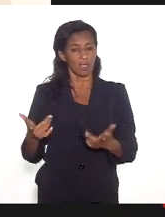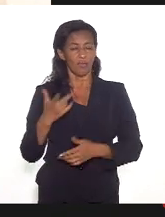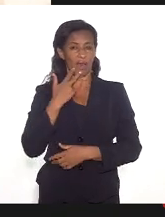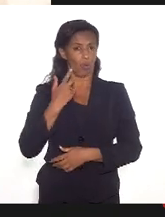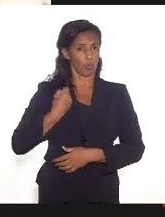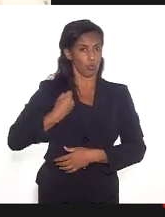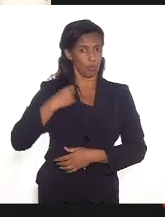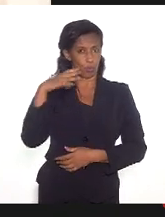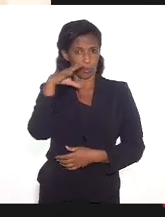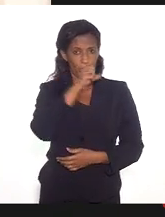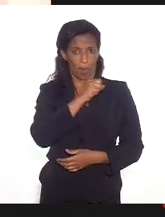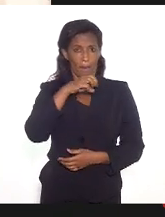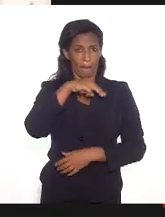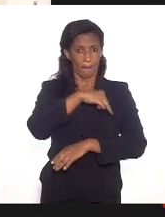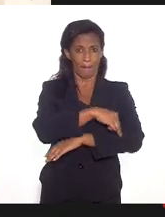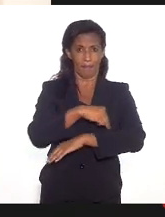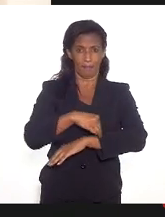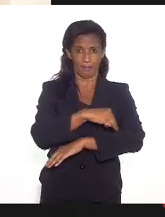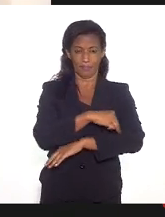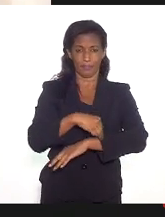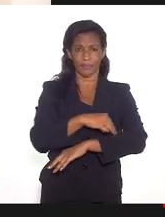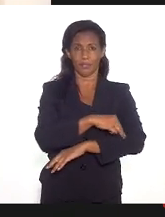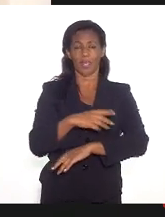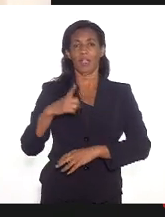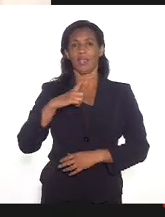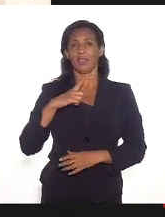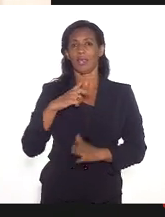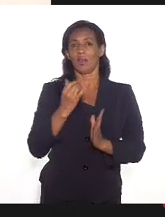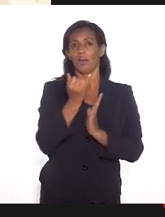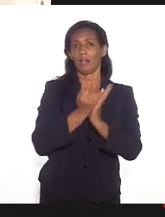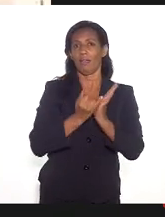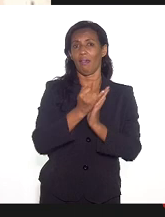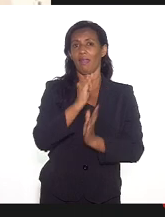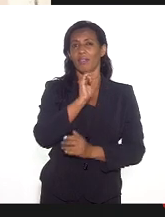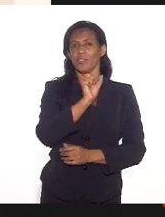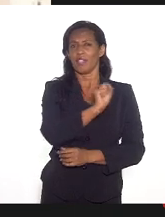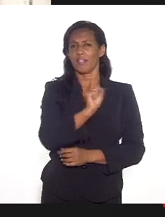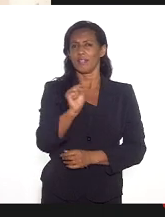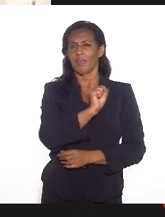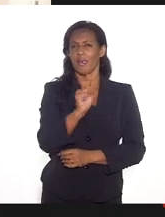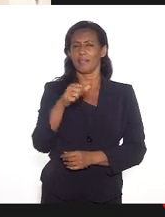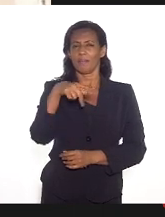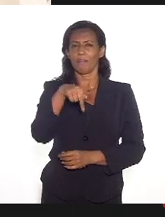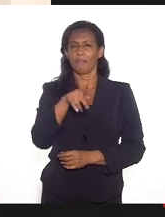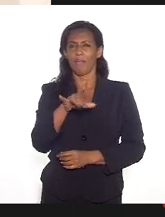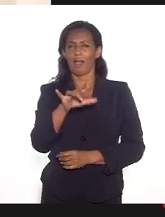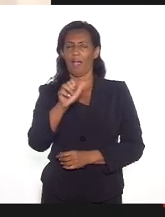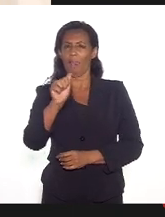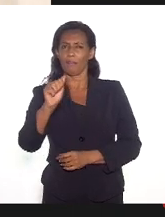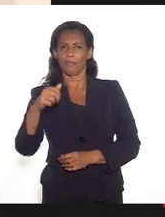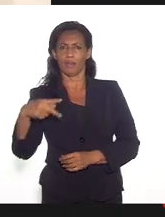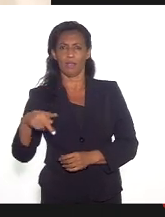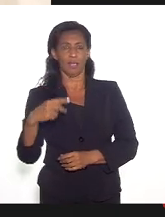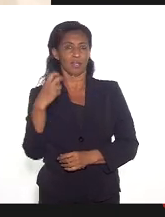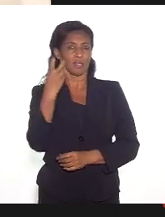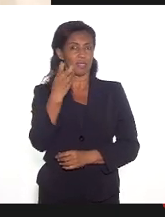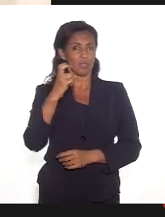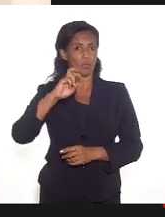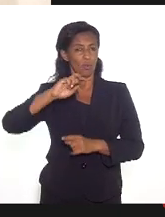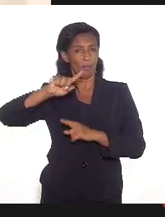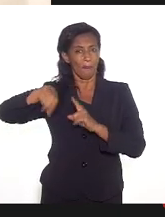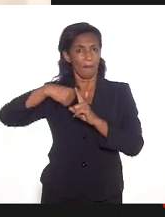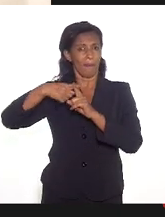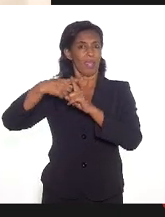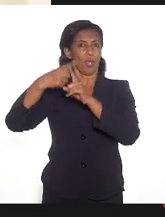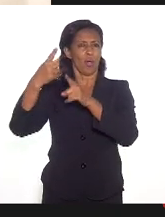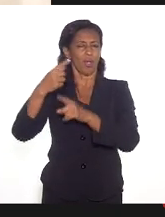número rapidamente, de Macaé. Macaé tem uma receita de ISS per capita, por habitante, que é 5 vezes maior do que da